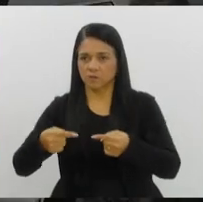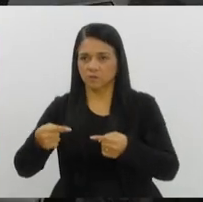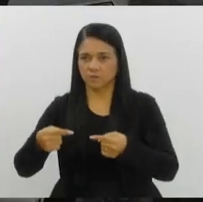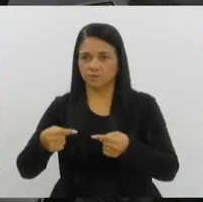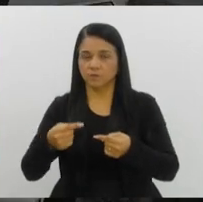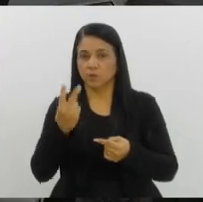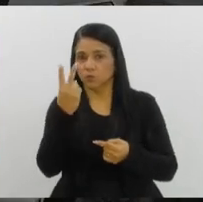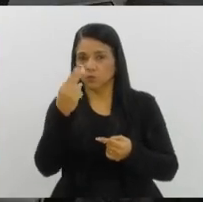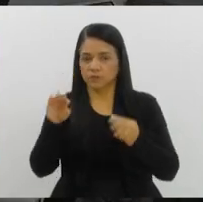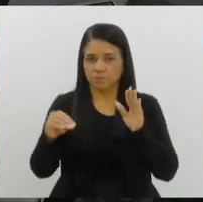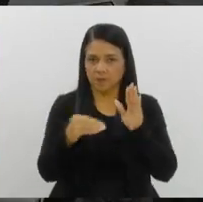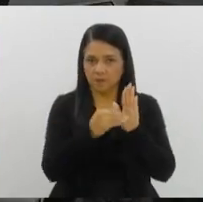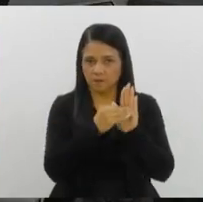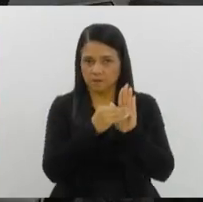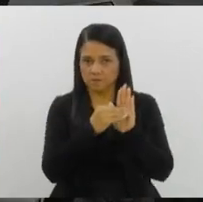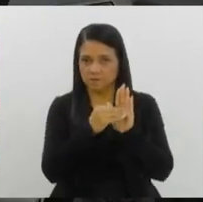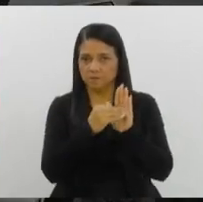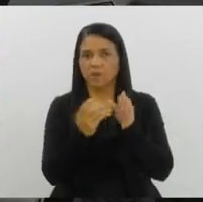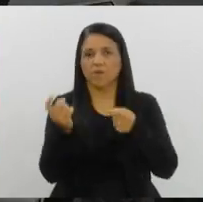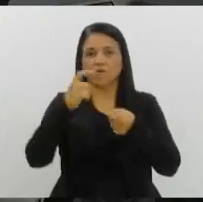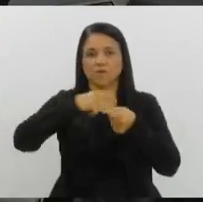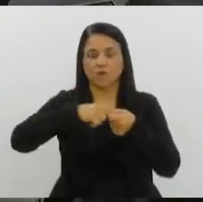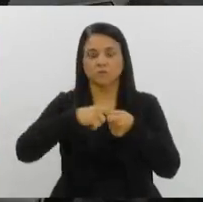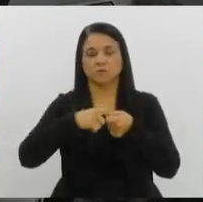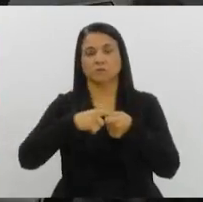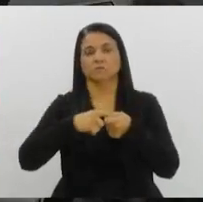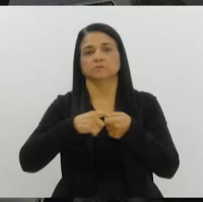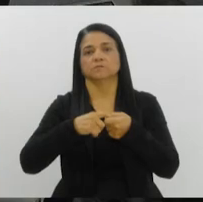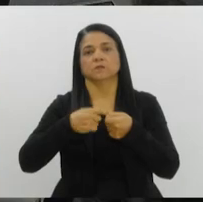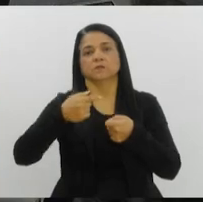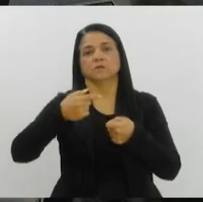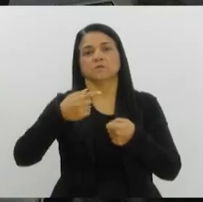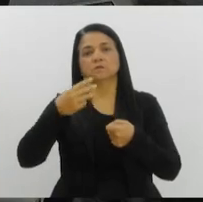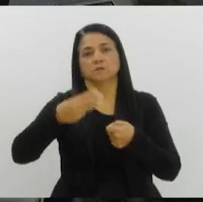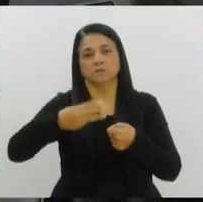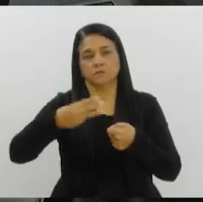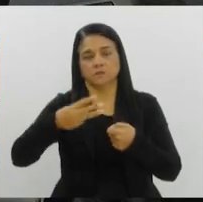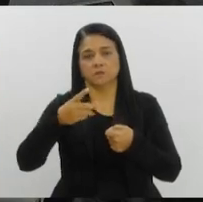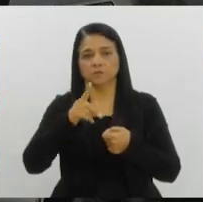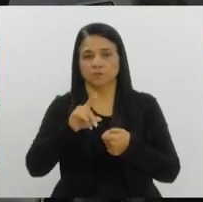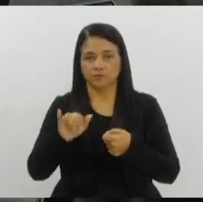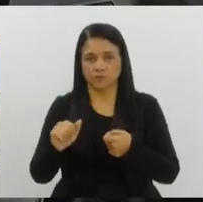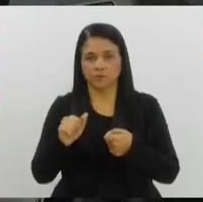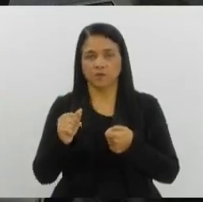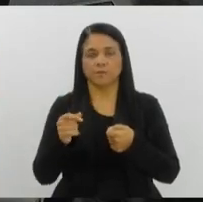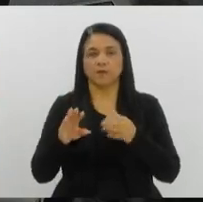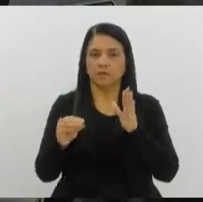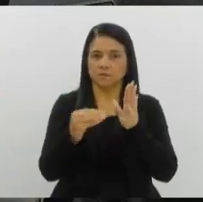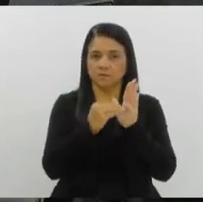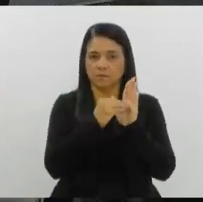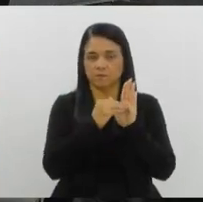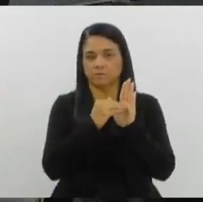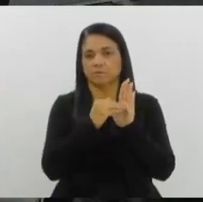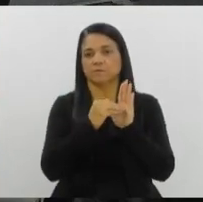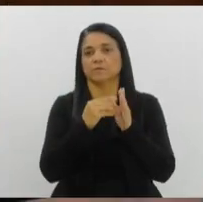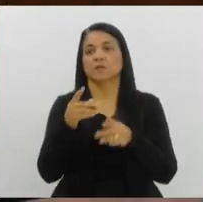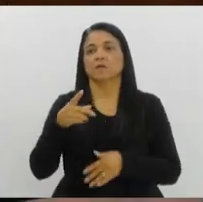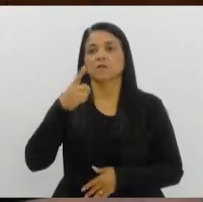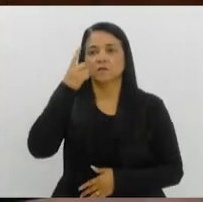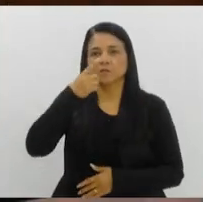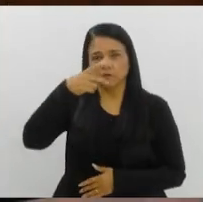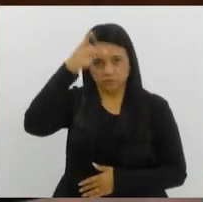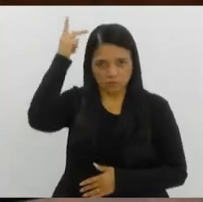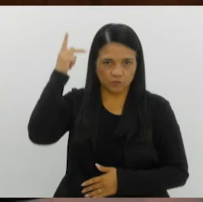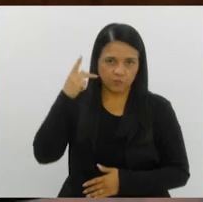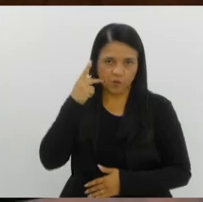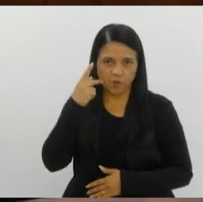Recebeu duas emendas hoje, retorna em segundo dia. Terceiro dia, presidente, para recebimento de emendas. Deputado Luiz Paulo. Eu ainda